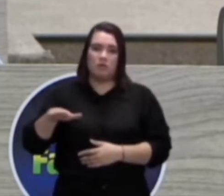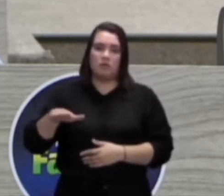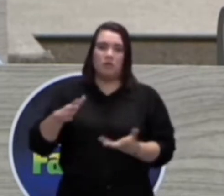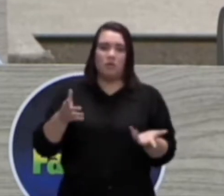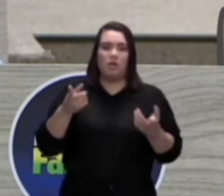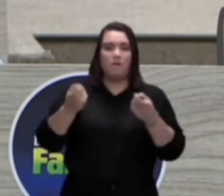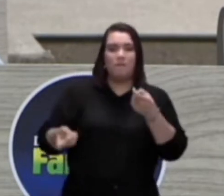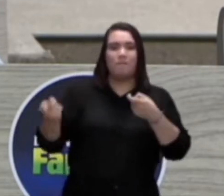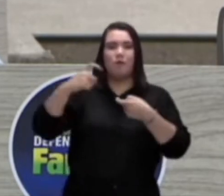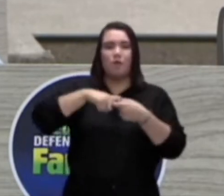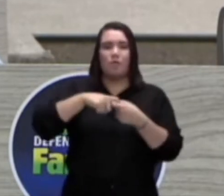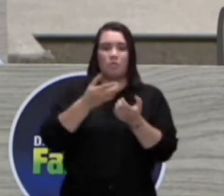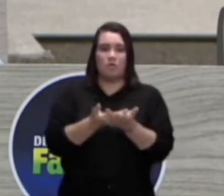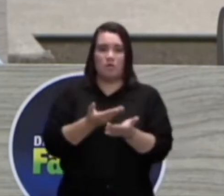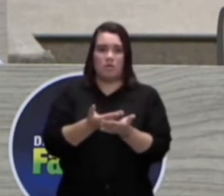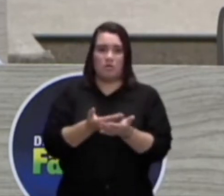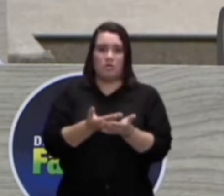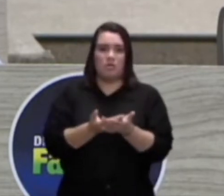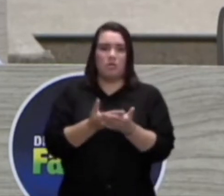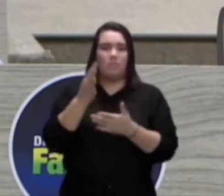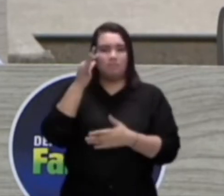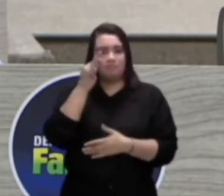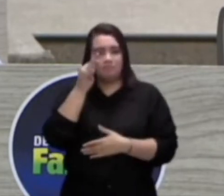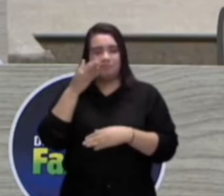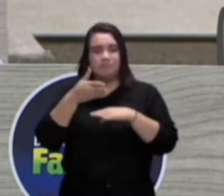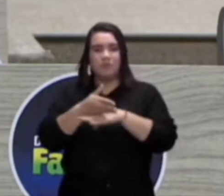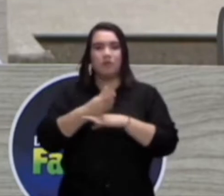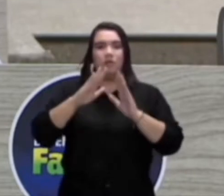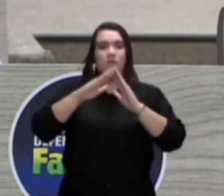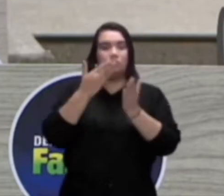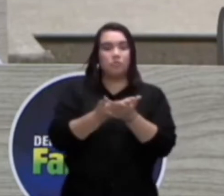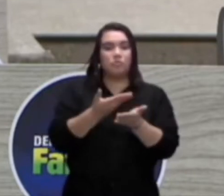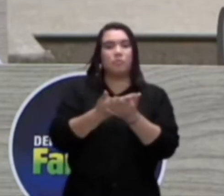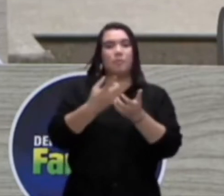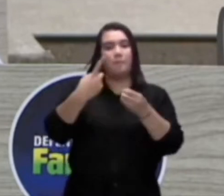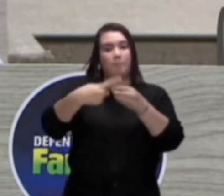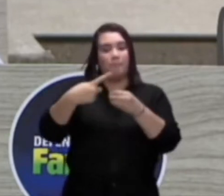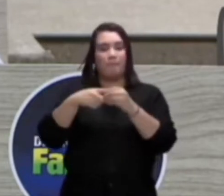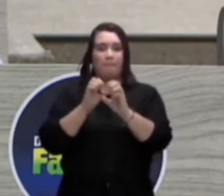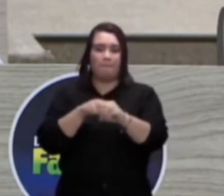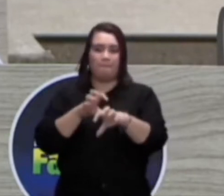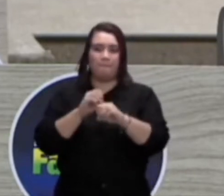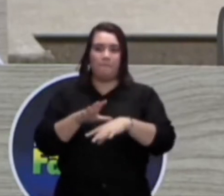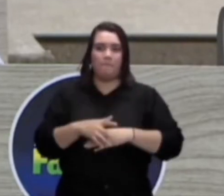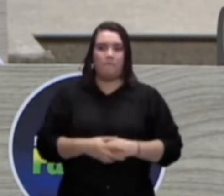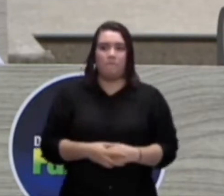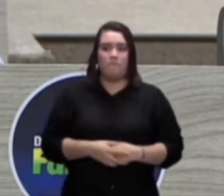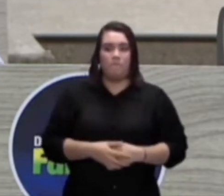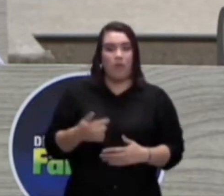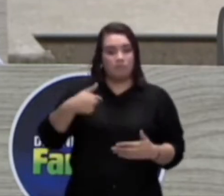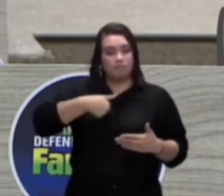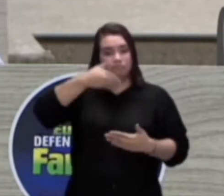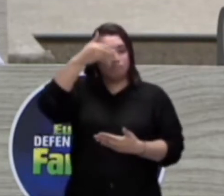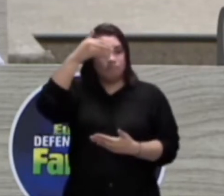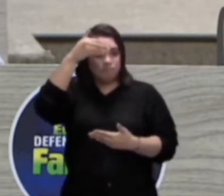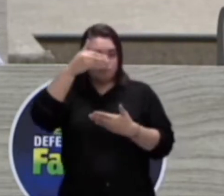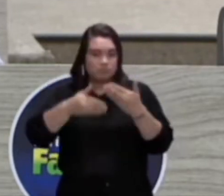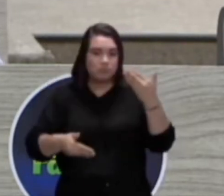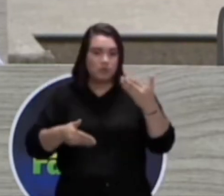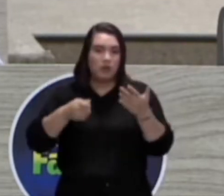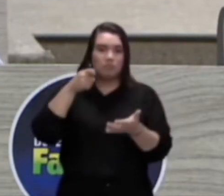o retorno às aulas presenciais na rede municipal de ensino. Vou repetir, eu sou contra